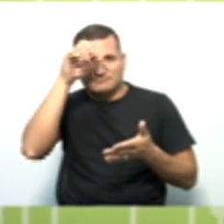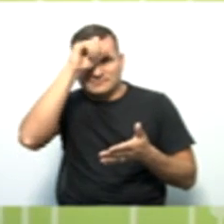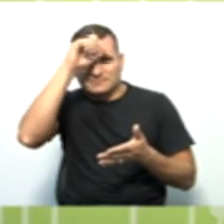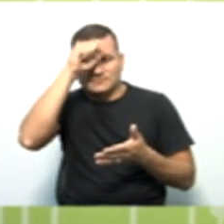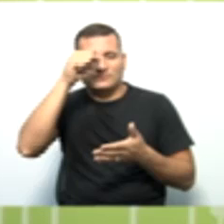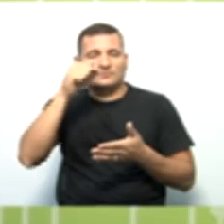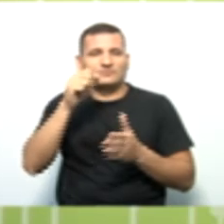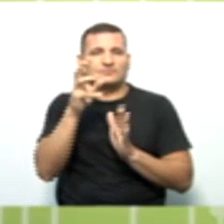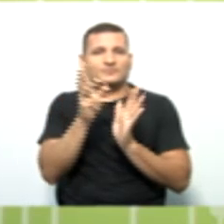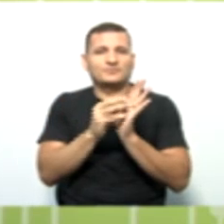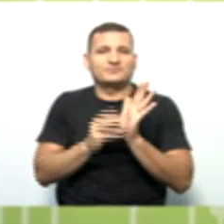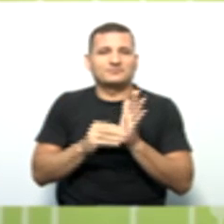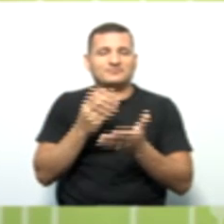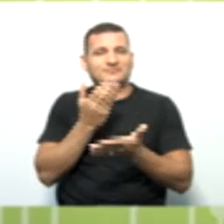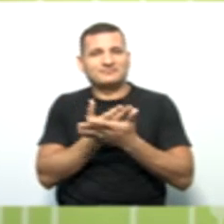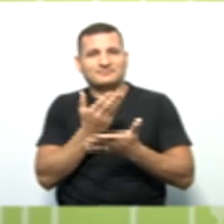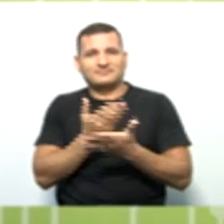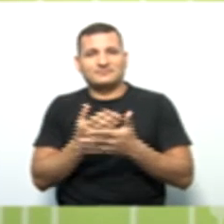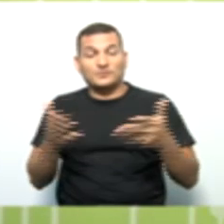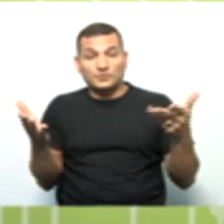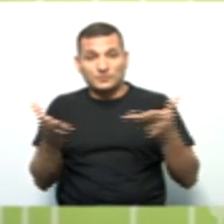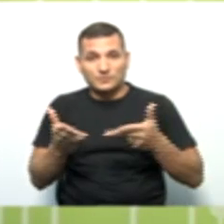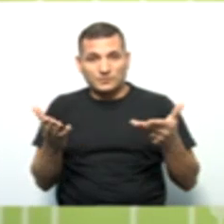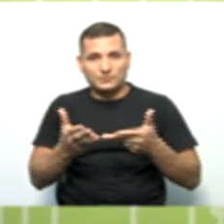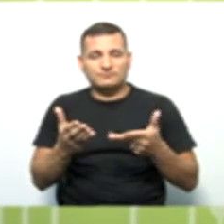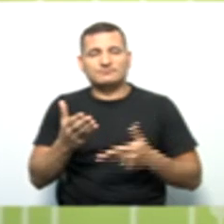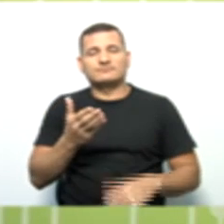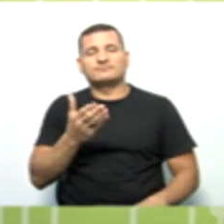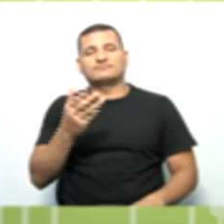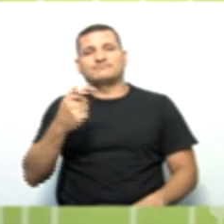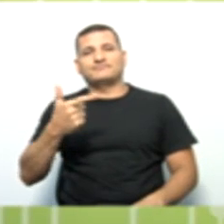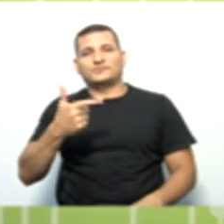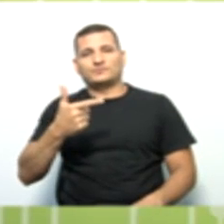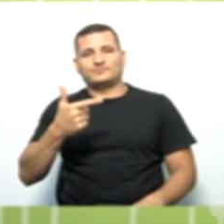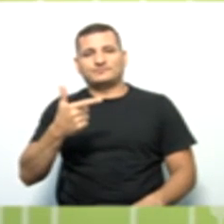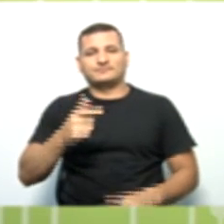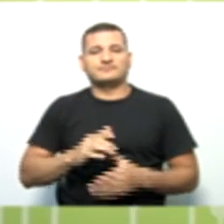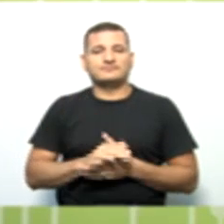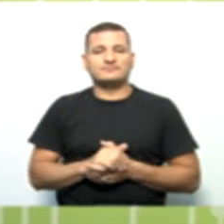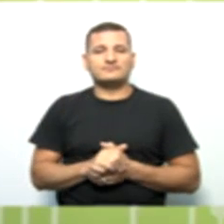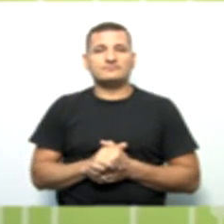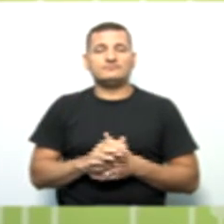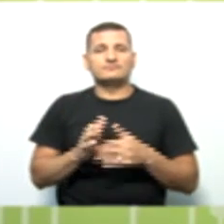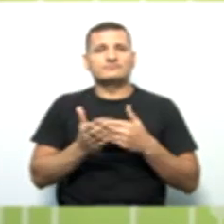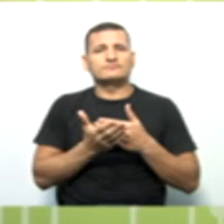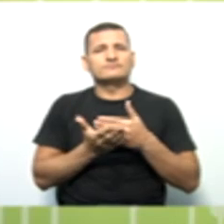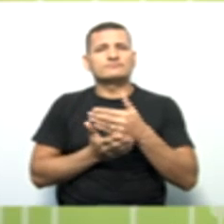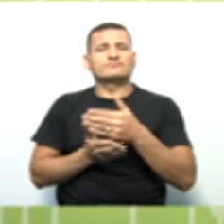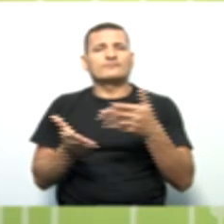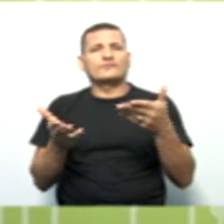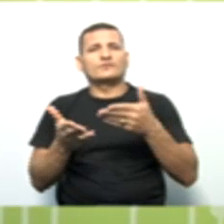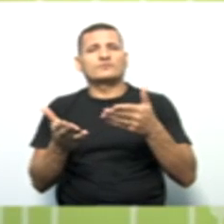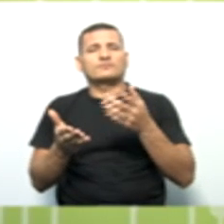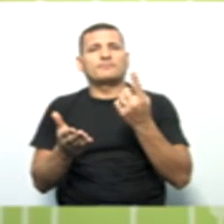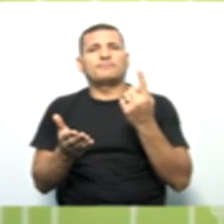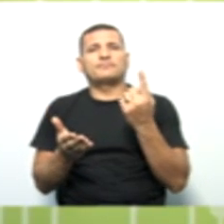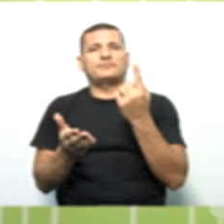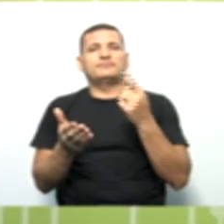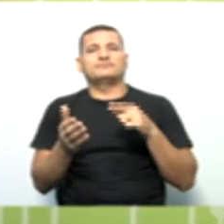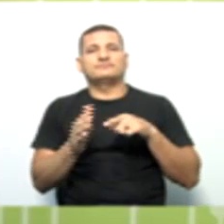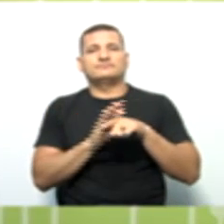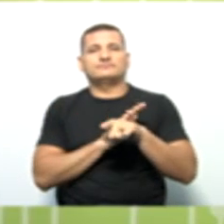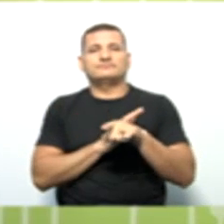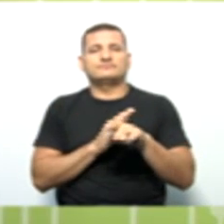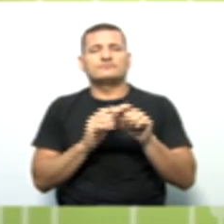nosso conteúdo da nossa teleaula de hoje, que é a teleaula número 2. Né? Então, a gente já vai começar aqui com a primeira pergunta, tá?